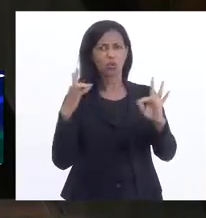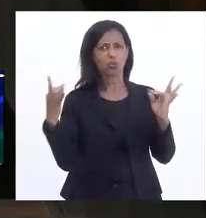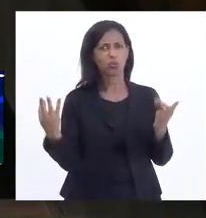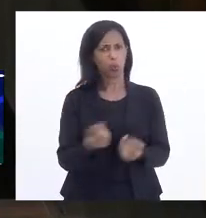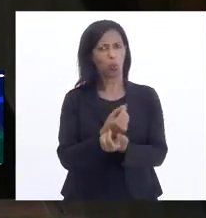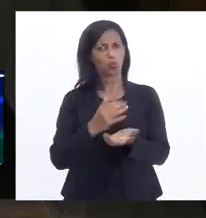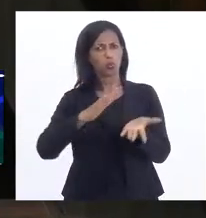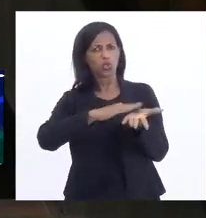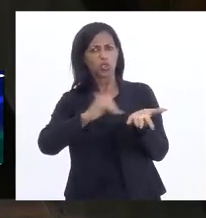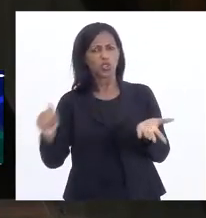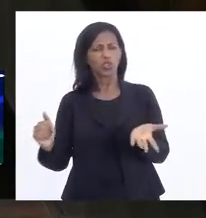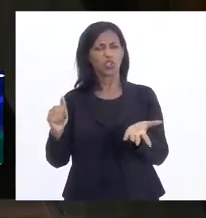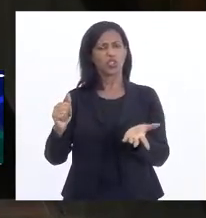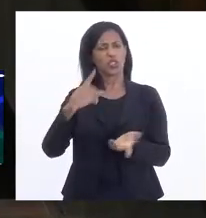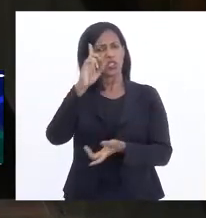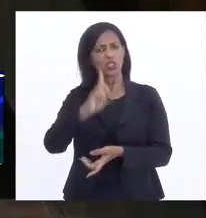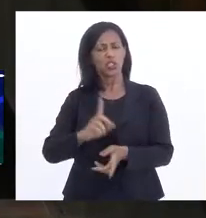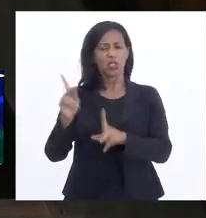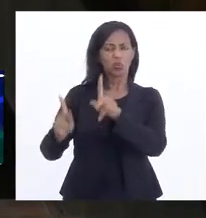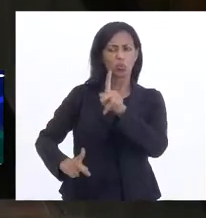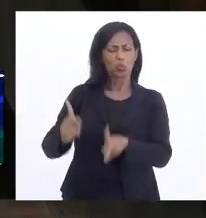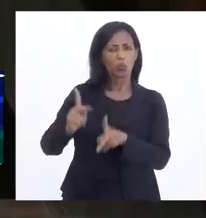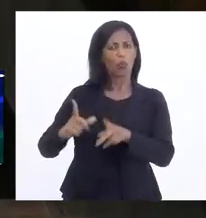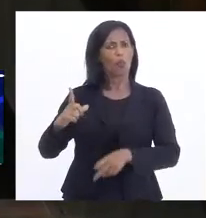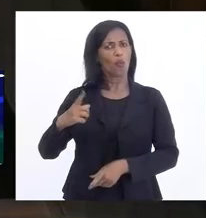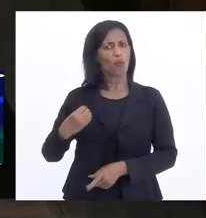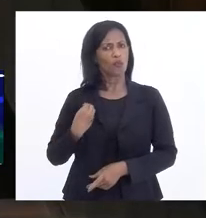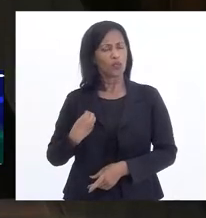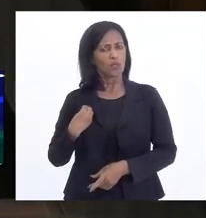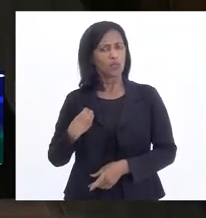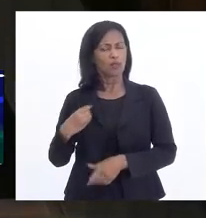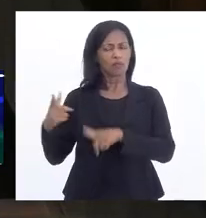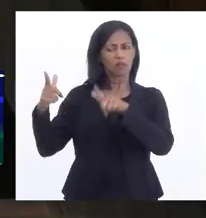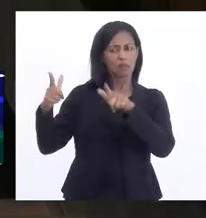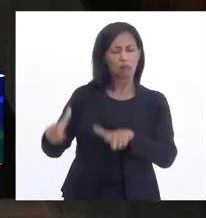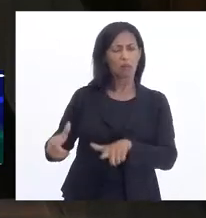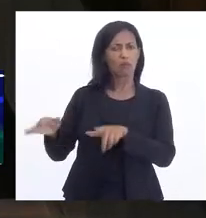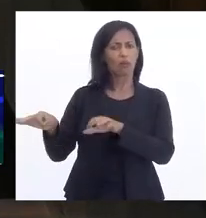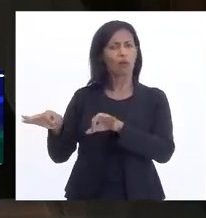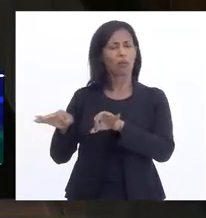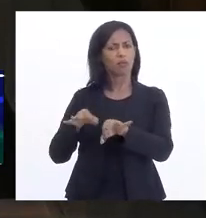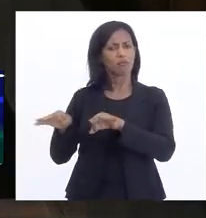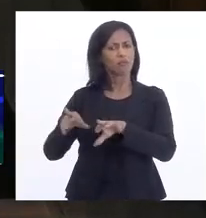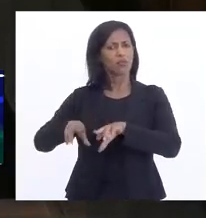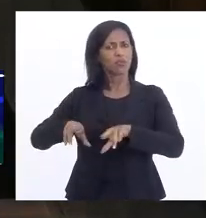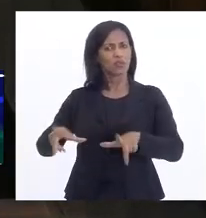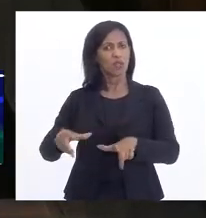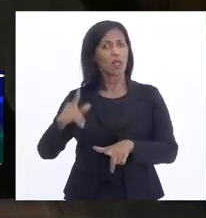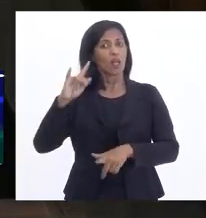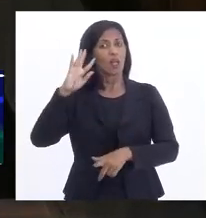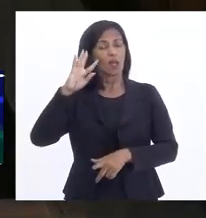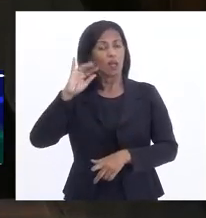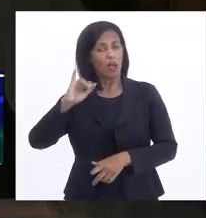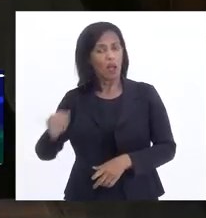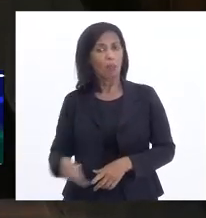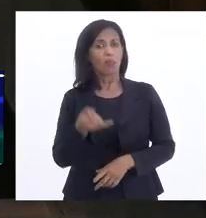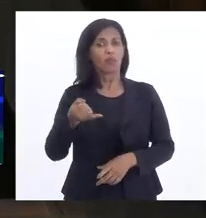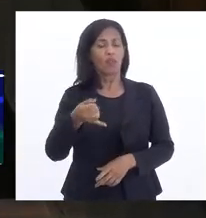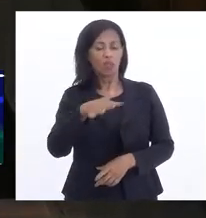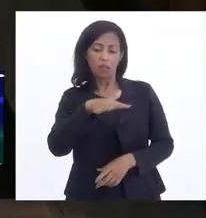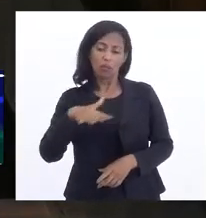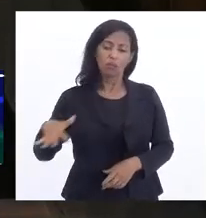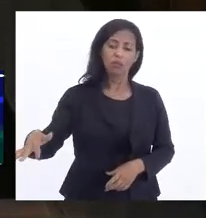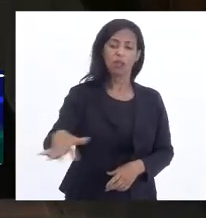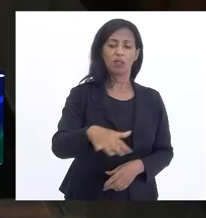as condições desses povos que vivem numa lógica extrativista, né? Usam os recursos naturais dos territórios